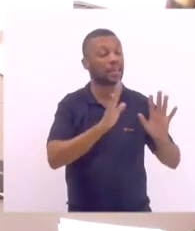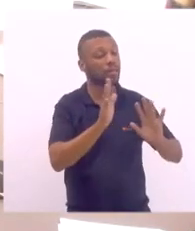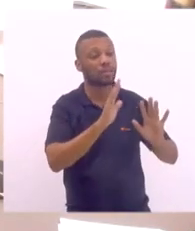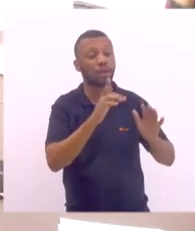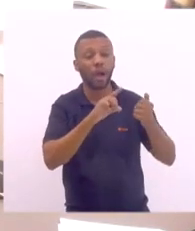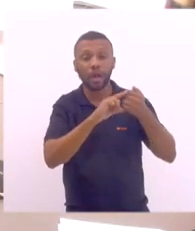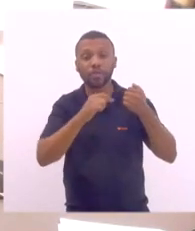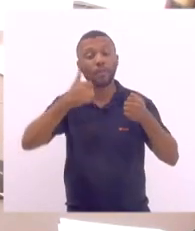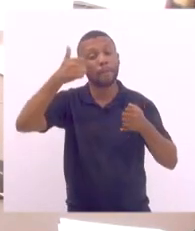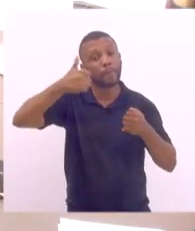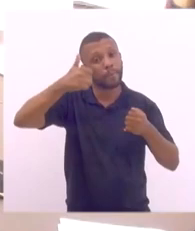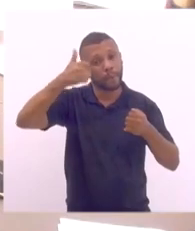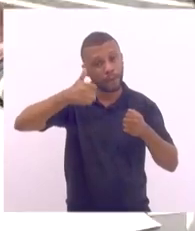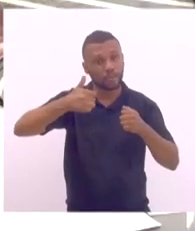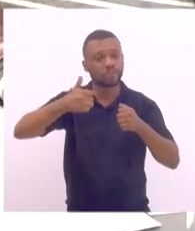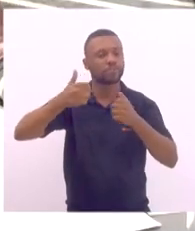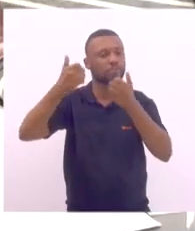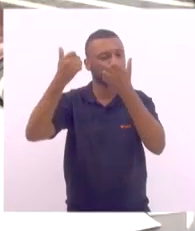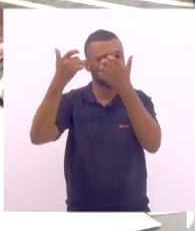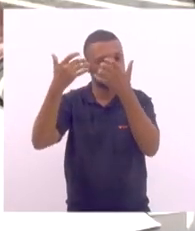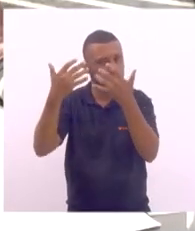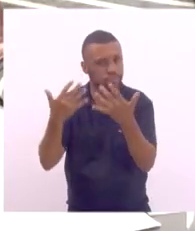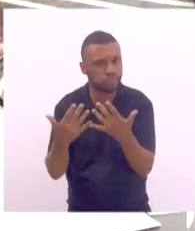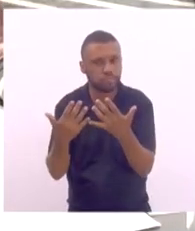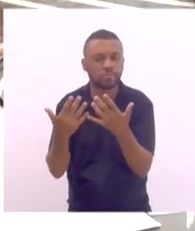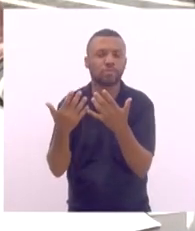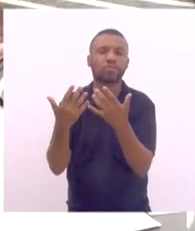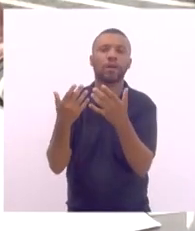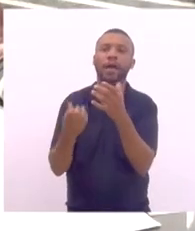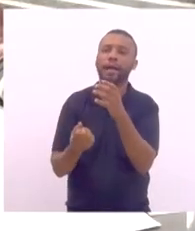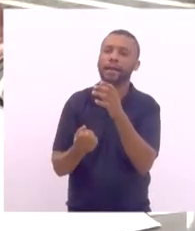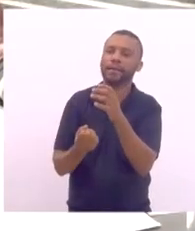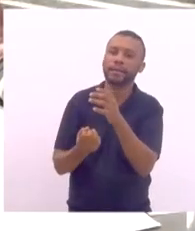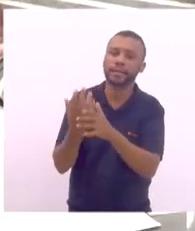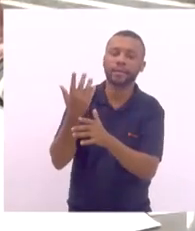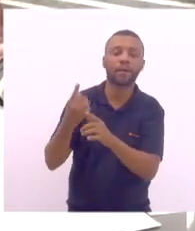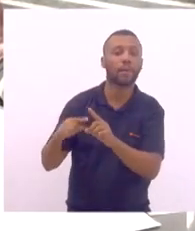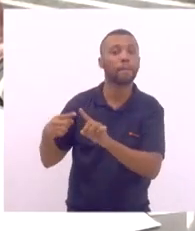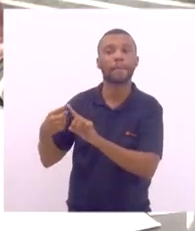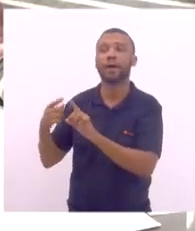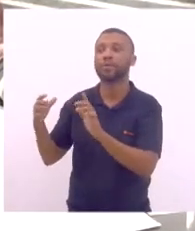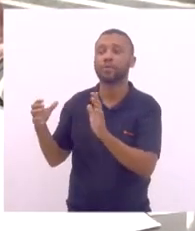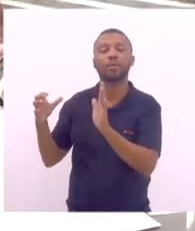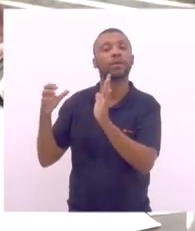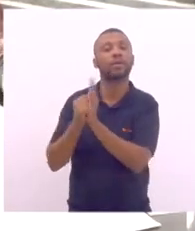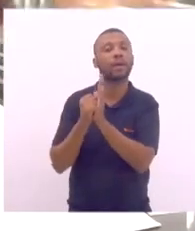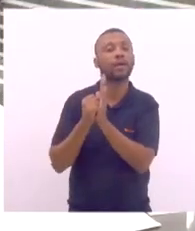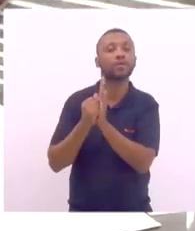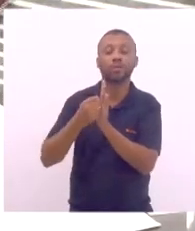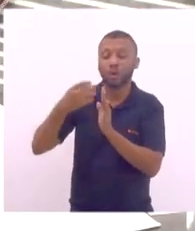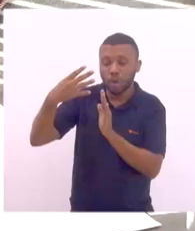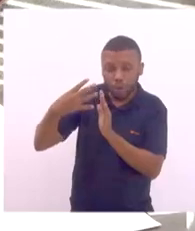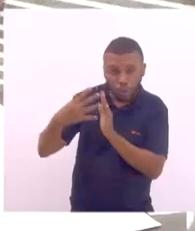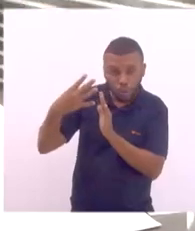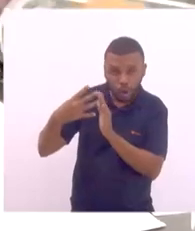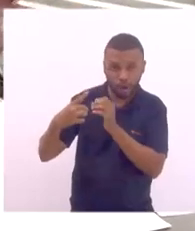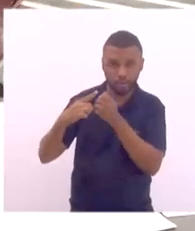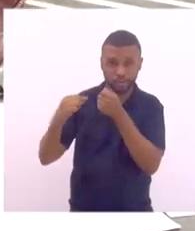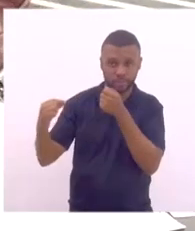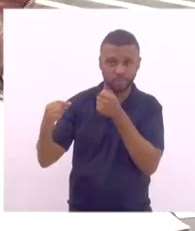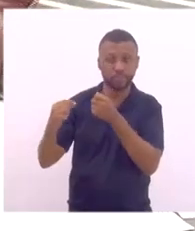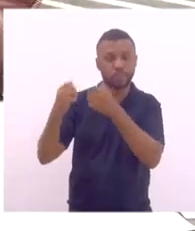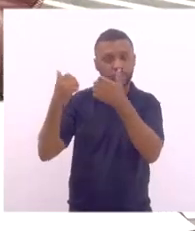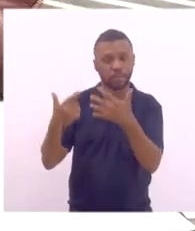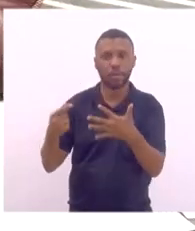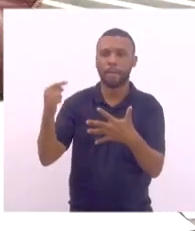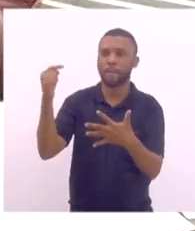artigo 1º faz o artigo destitui a criação e a plantação do cadastro. Sim. E o 4º diz quem são que vão fazer parte dos